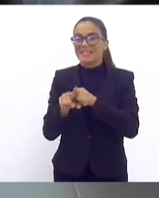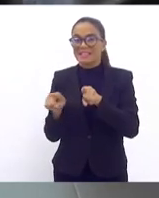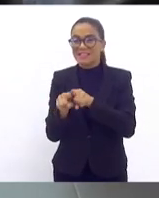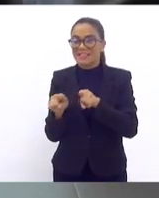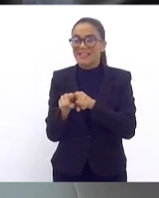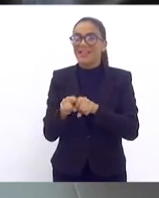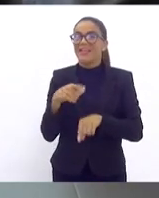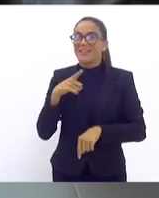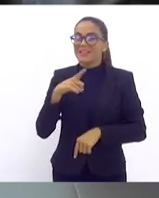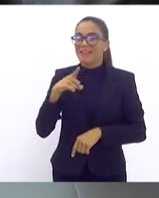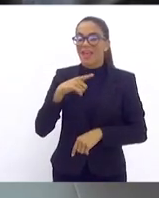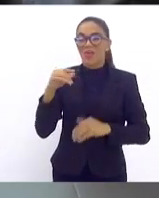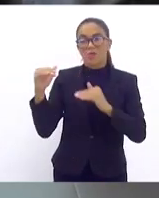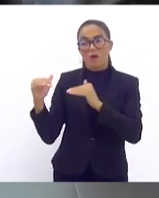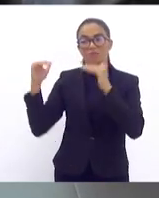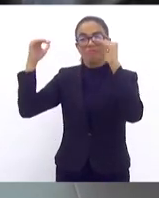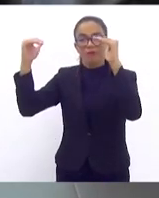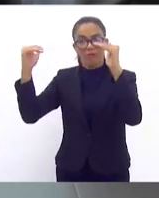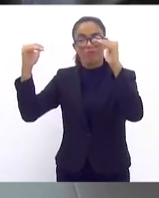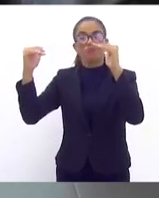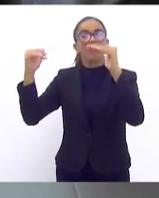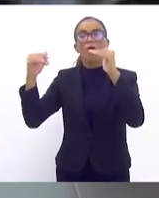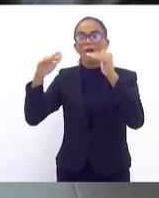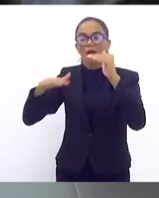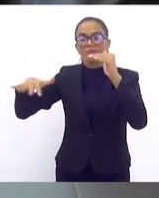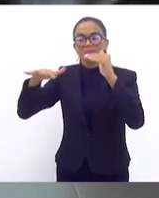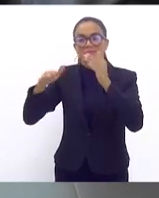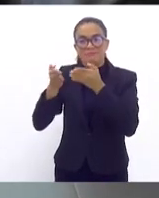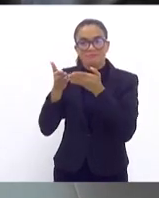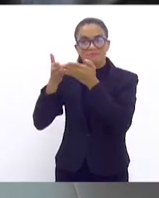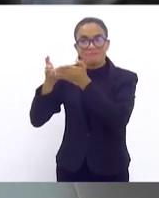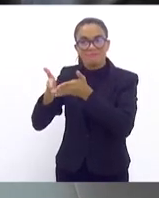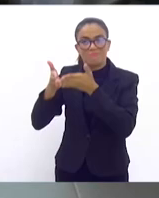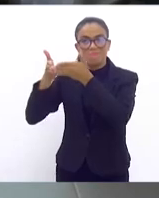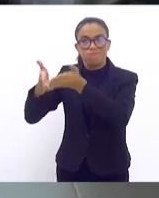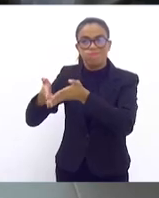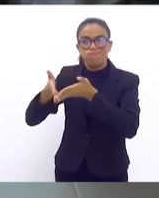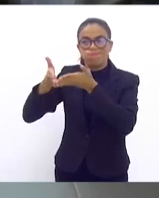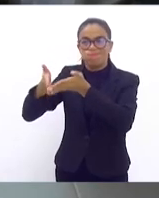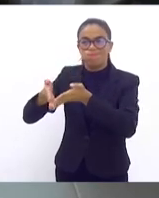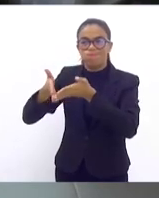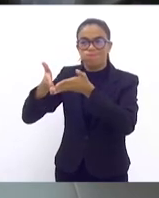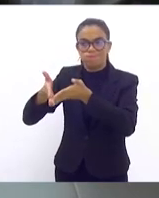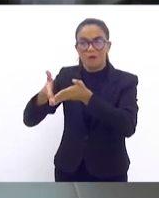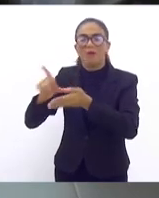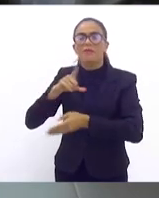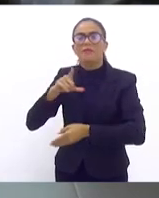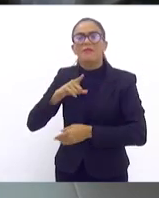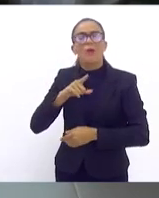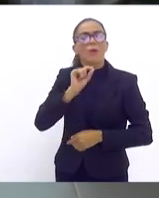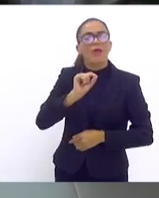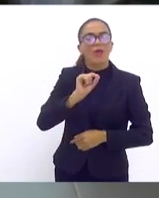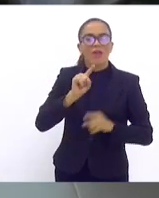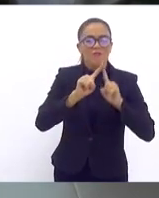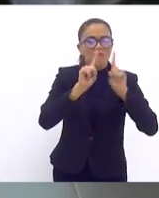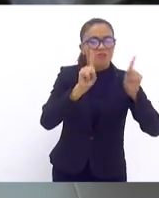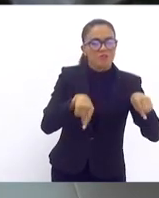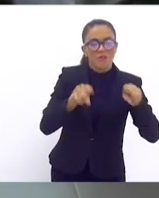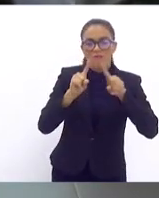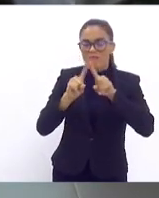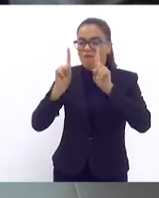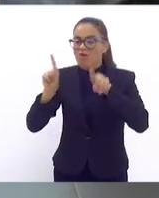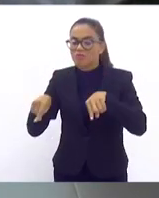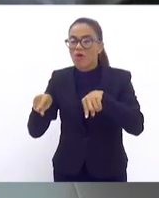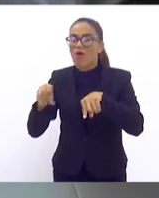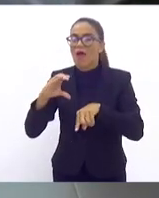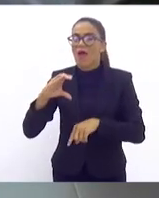existe uma autoridade portuária que exerce as suas funções pela capitania